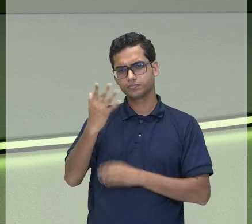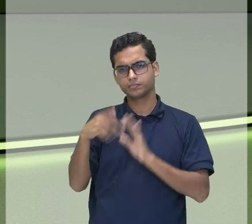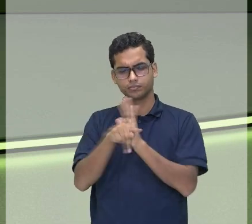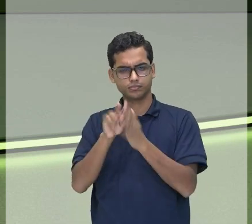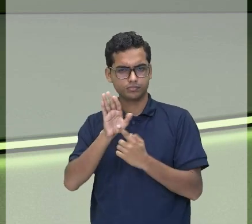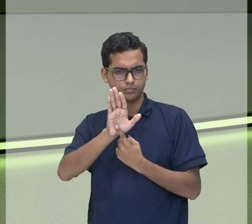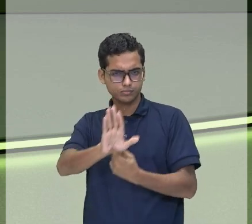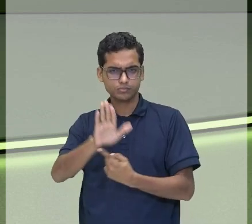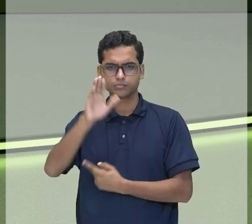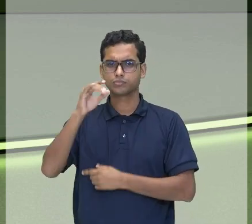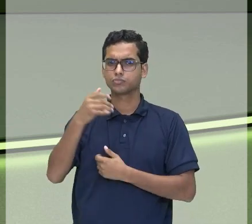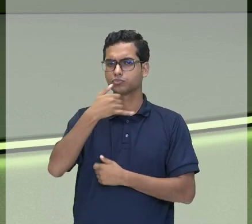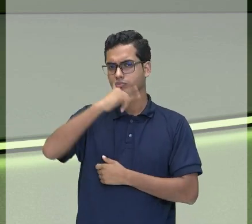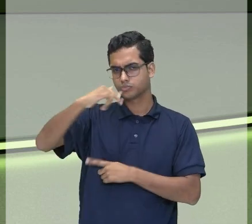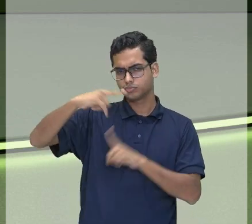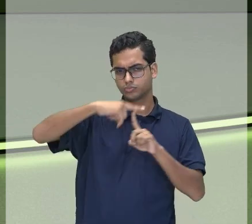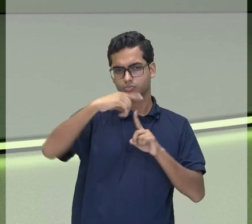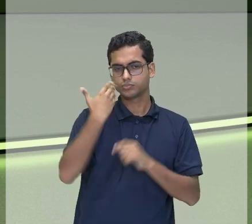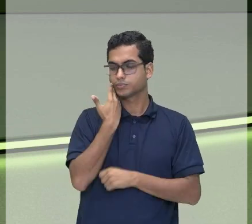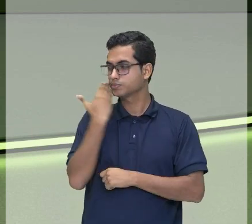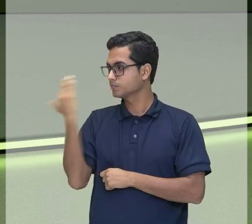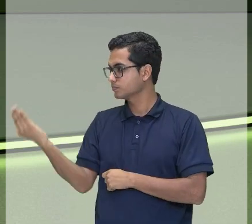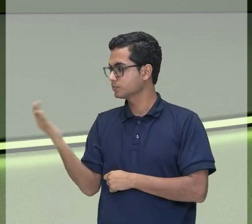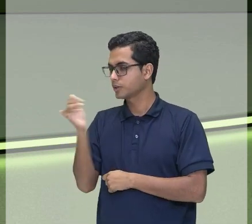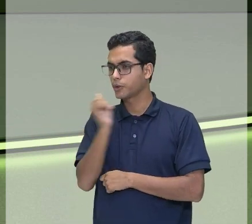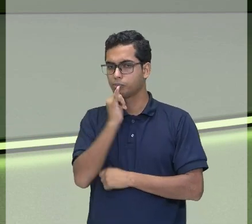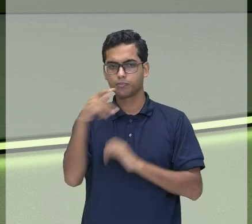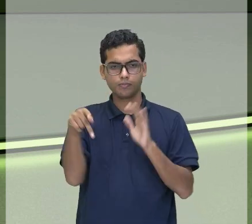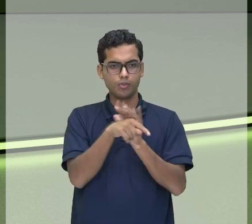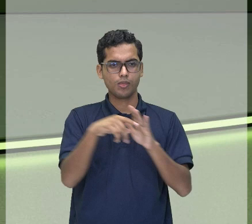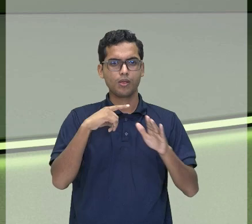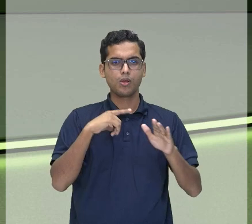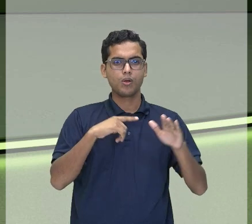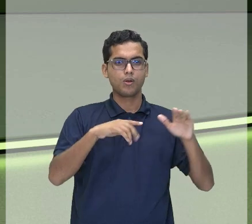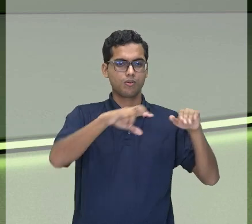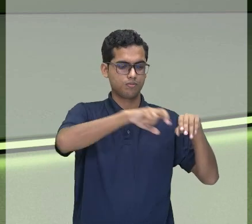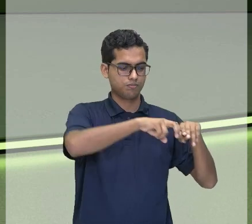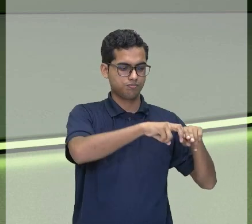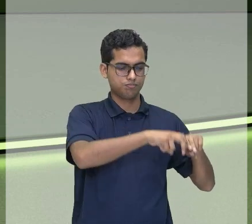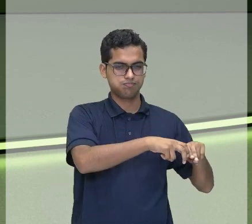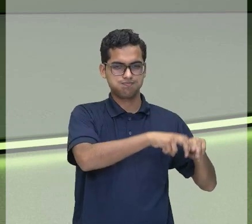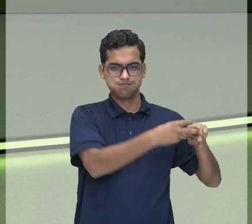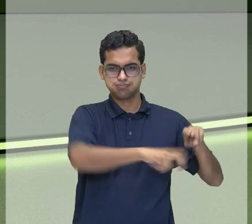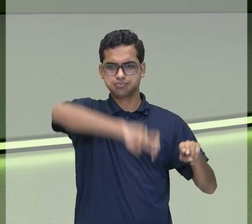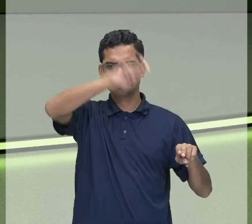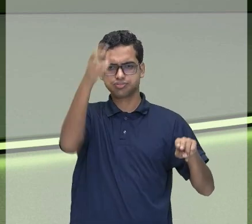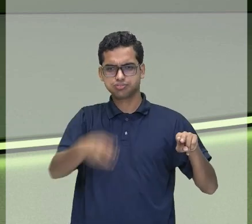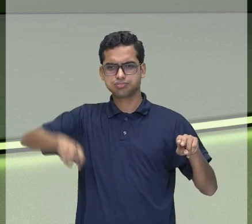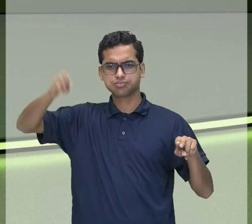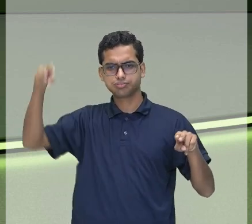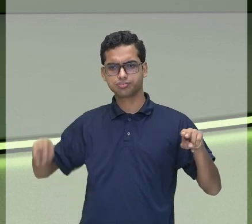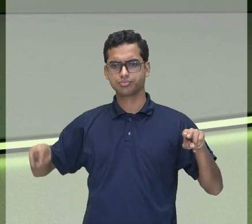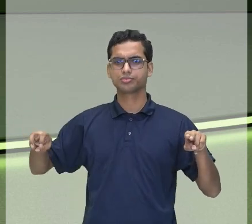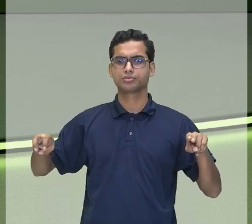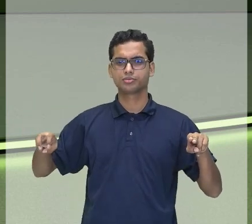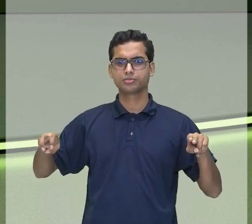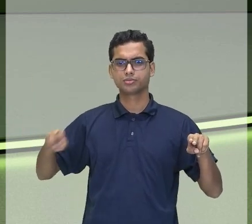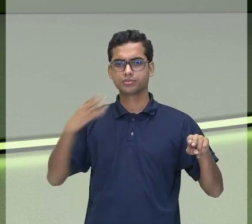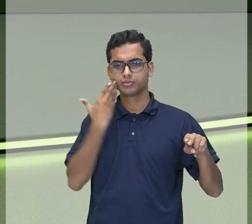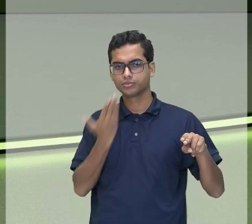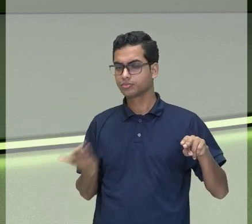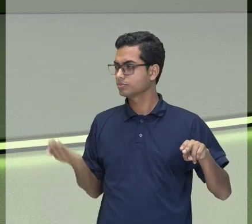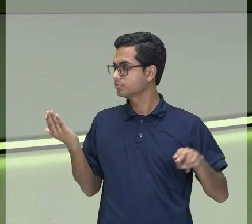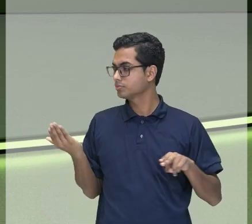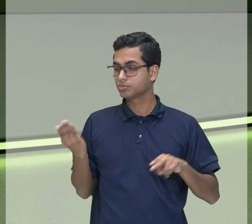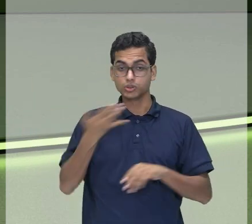montanha-russa? Então, vamos observar aí através do exemplo. Observe aí, olha, que no caso da montanha-russa, ele também precisa